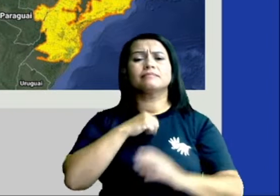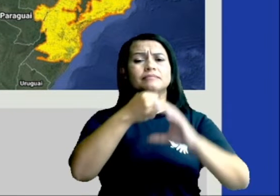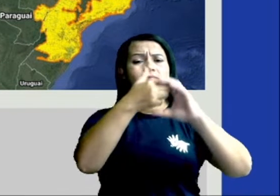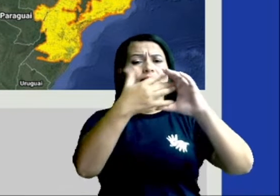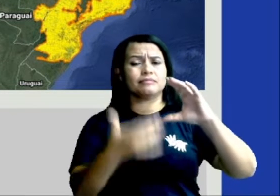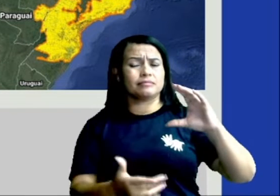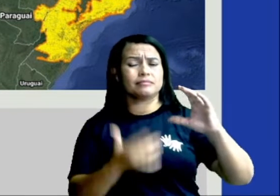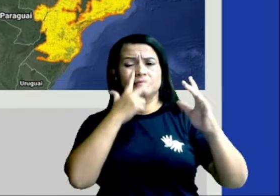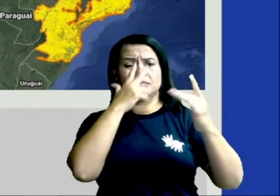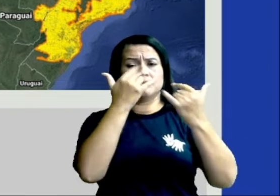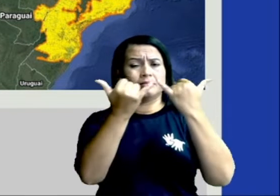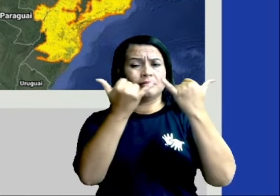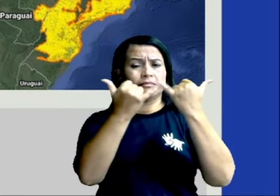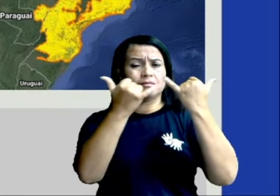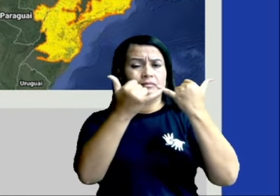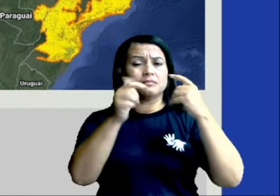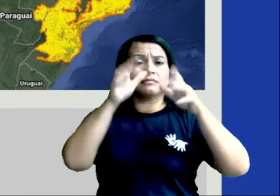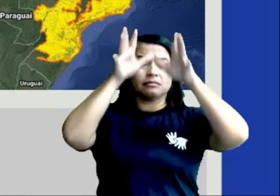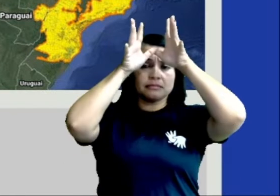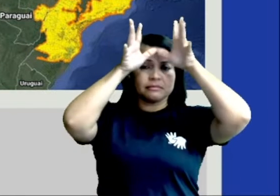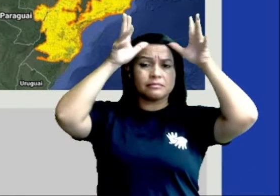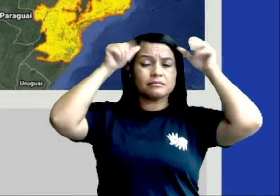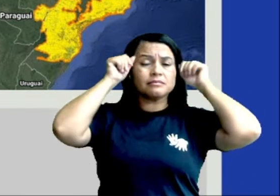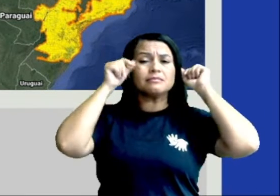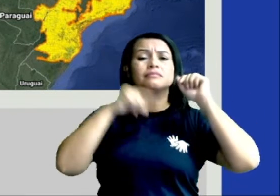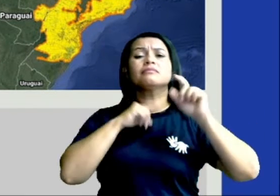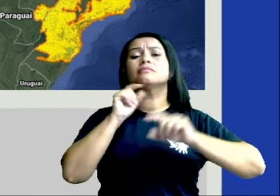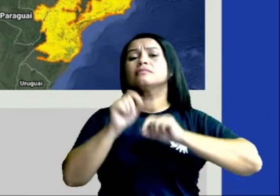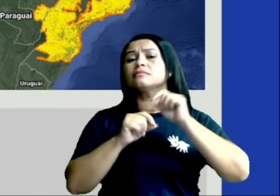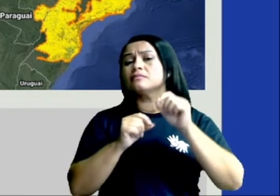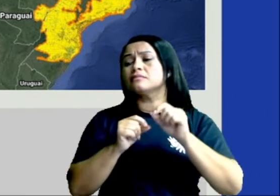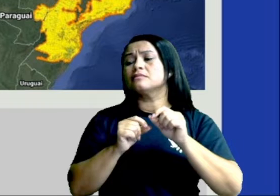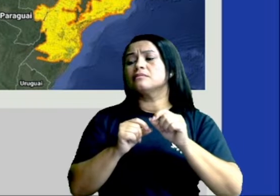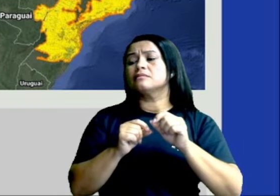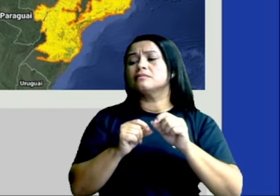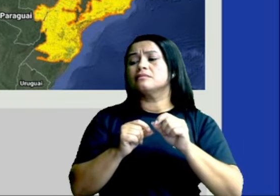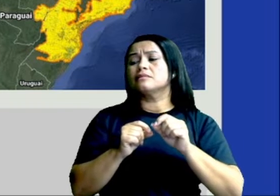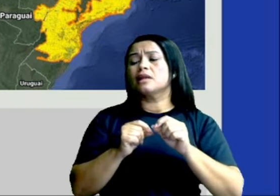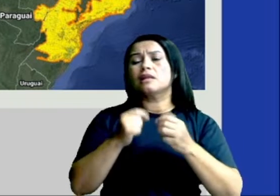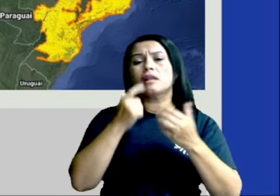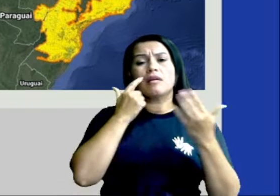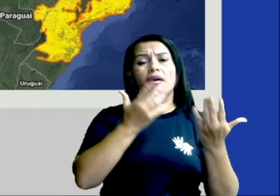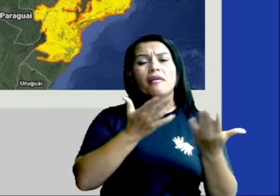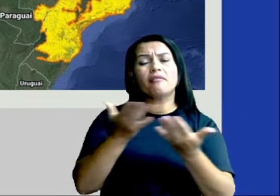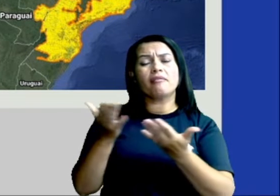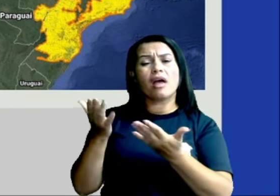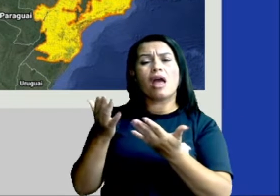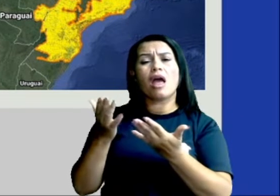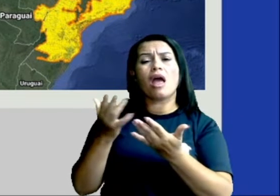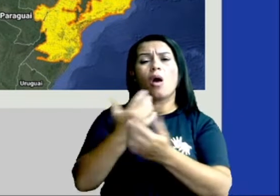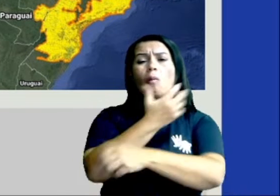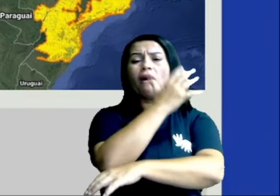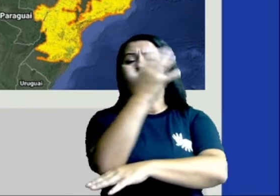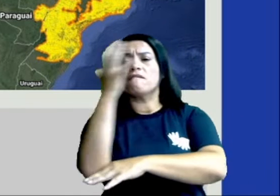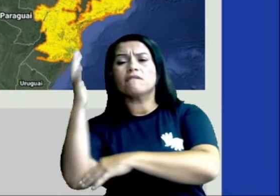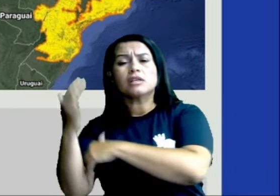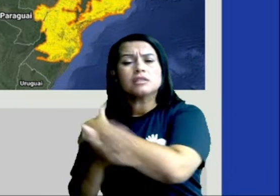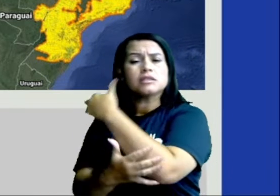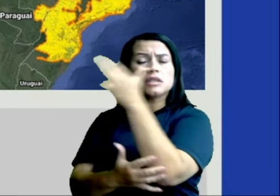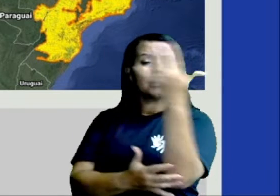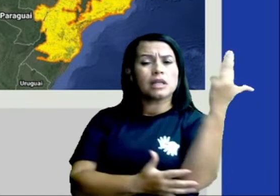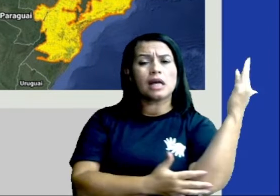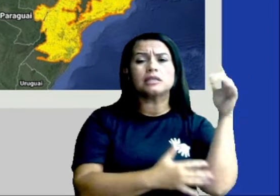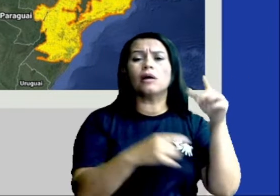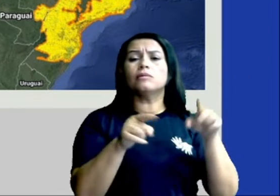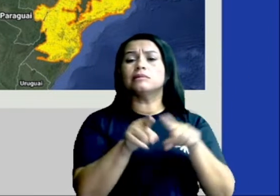parecidas com a floresta amazônica, tá? Seja em termos de fisionomia, né? Você tem uma vegetação densa, fechada. Essa